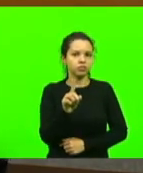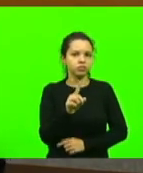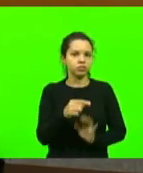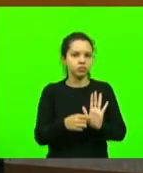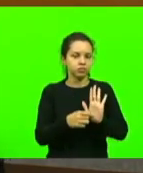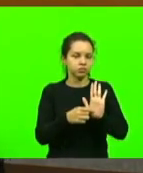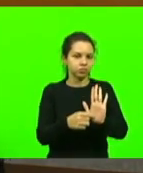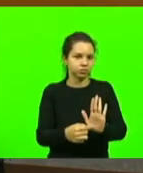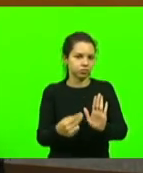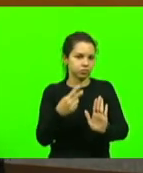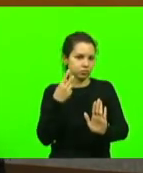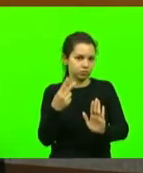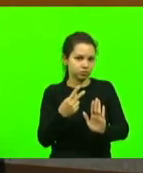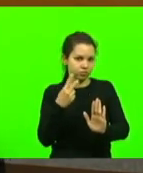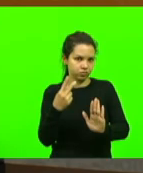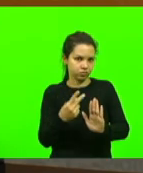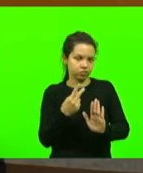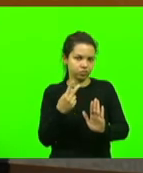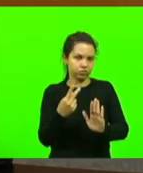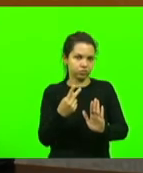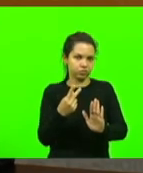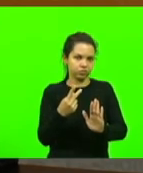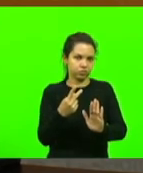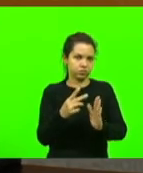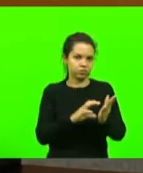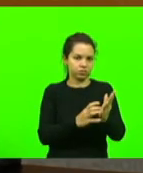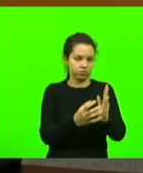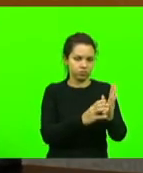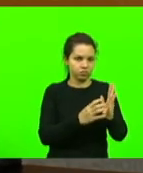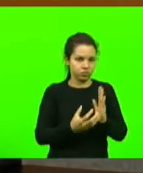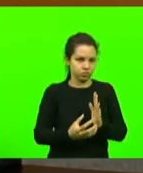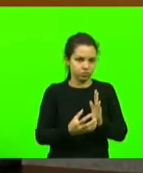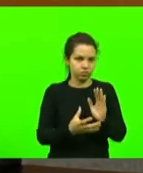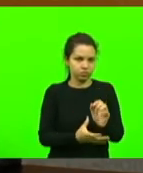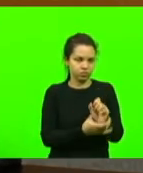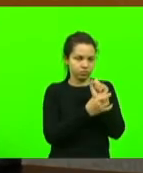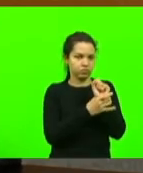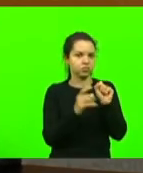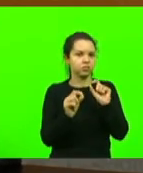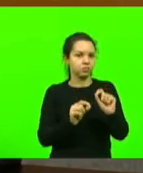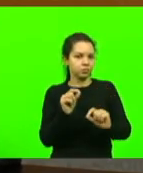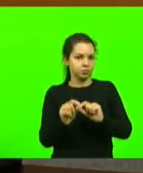políticas partidárias Oi e aí qual é a segurança